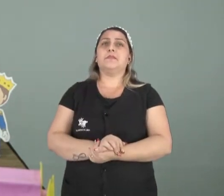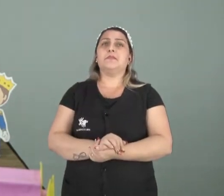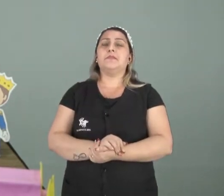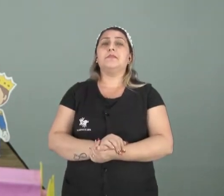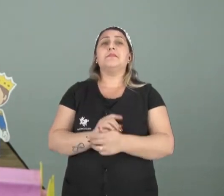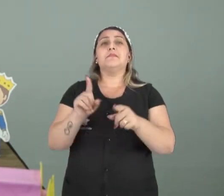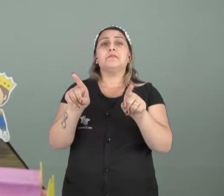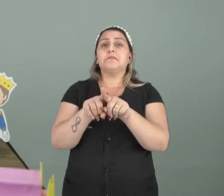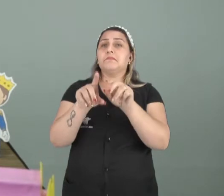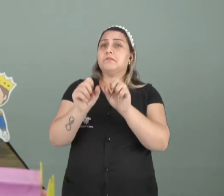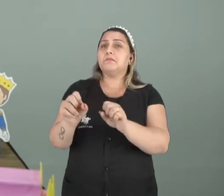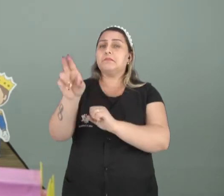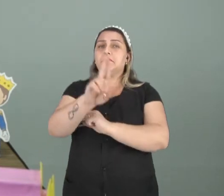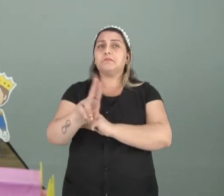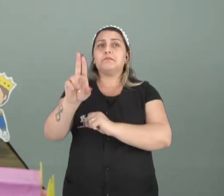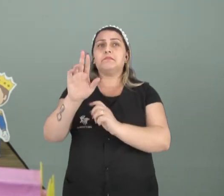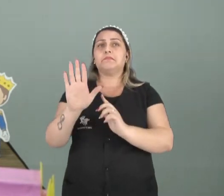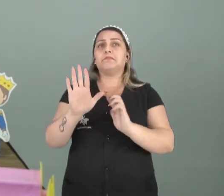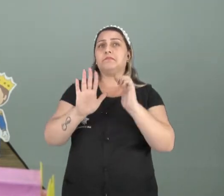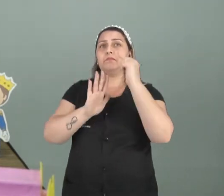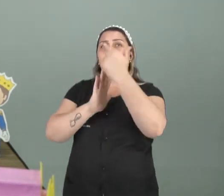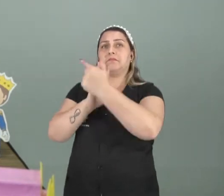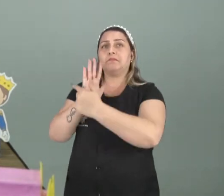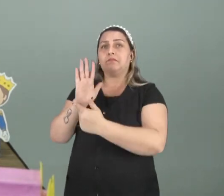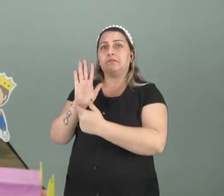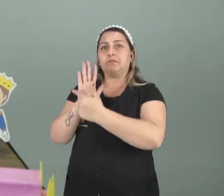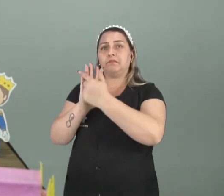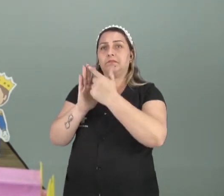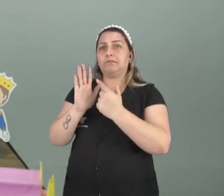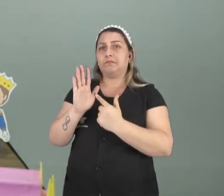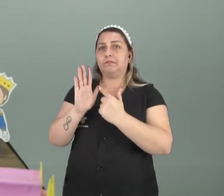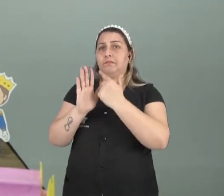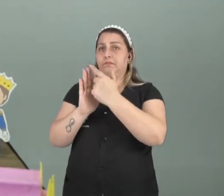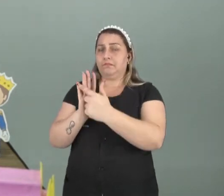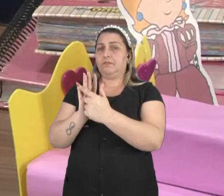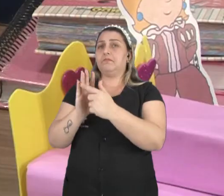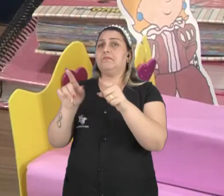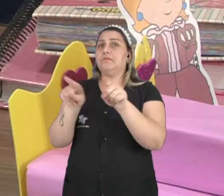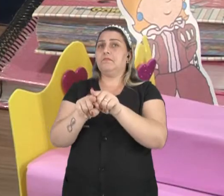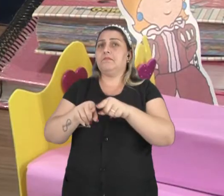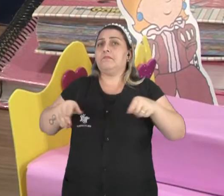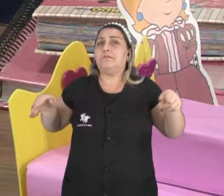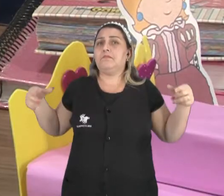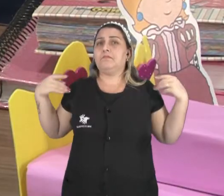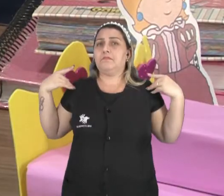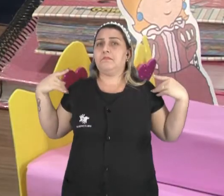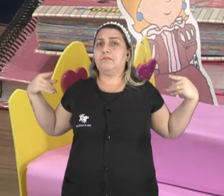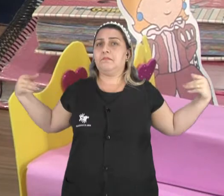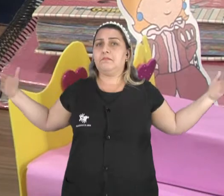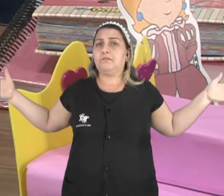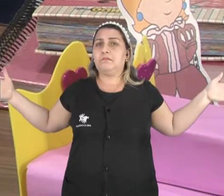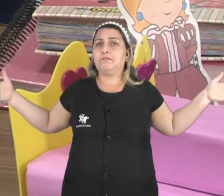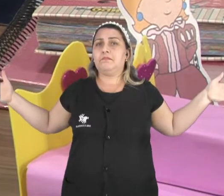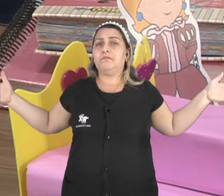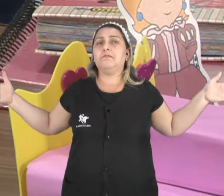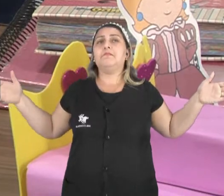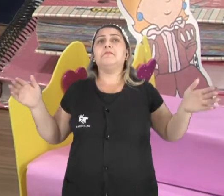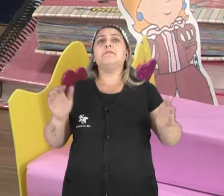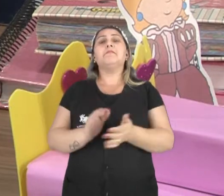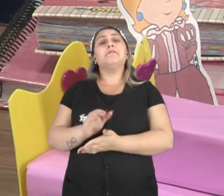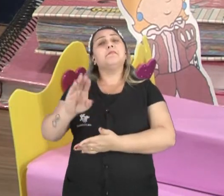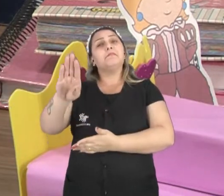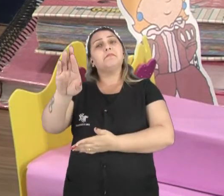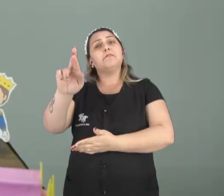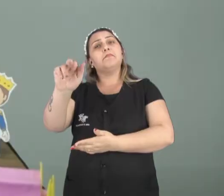Nós também podemos utilizar a braça. E o que é a braça? A braça